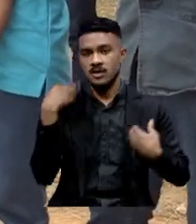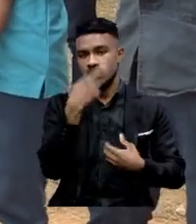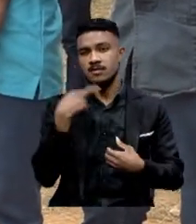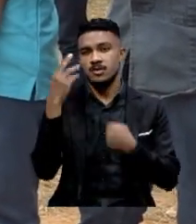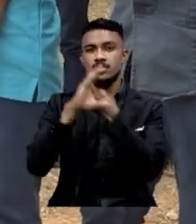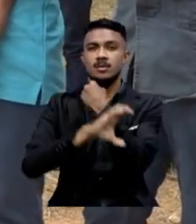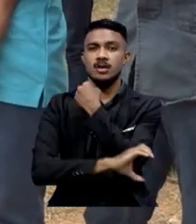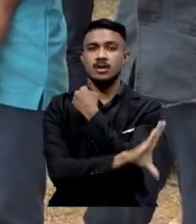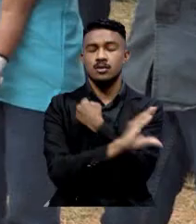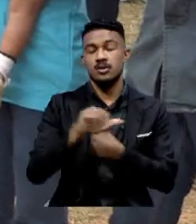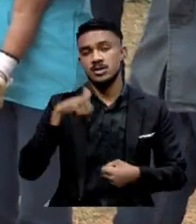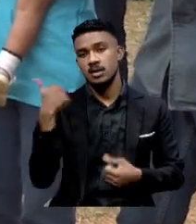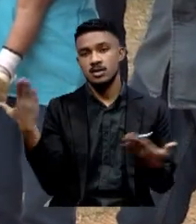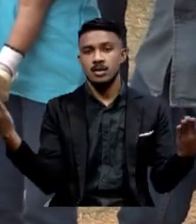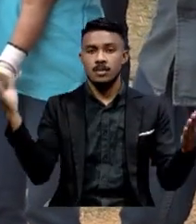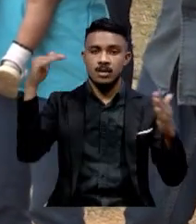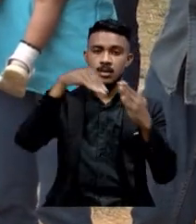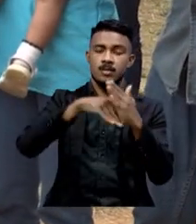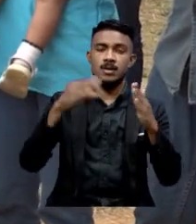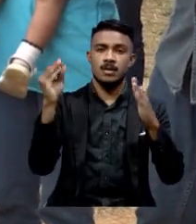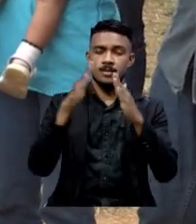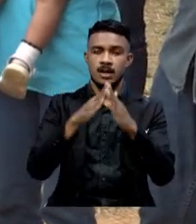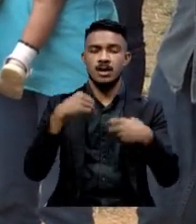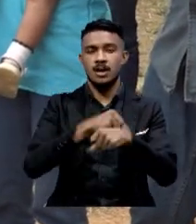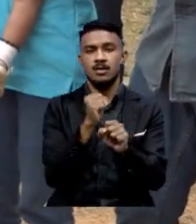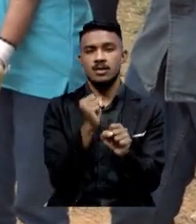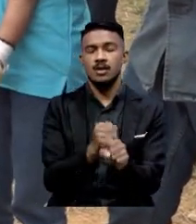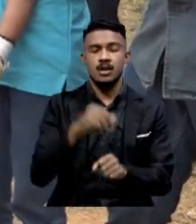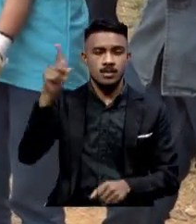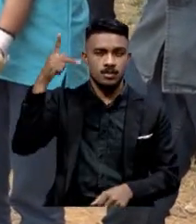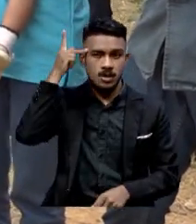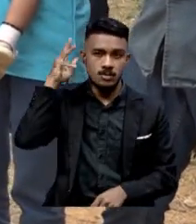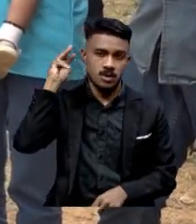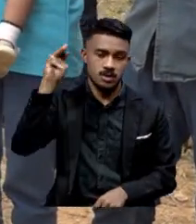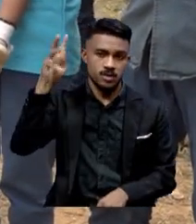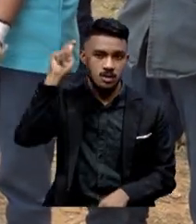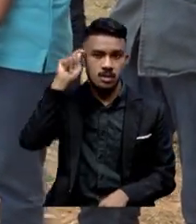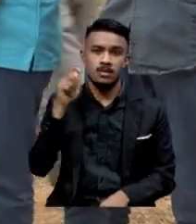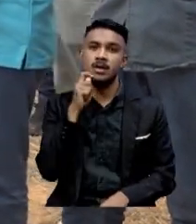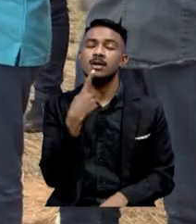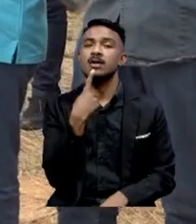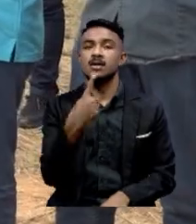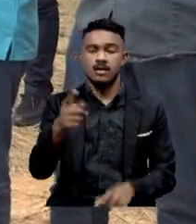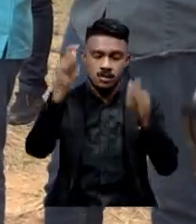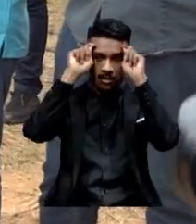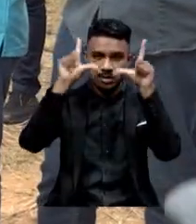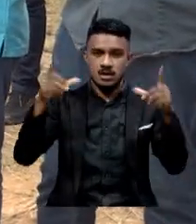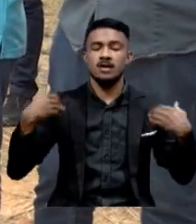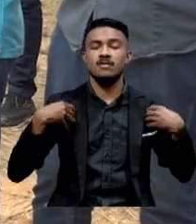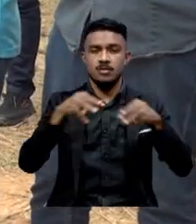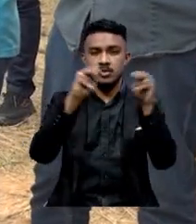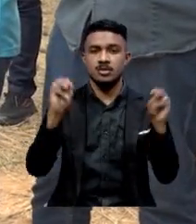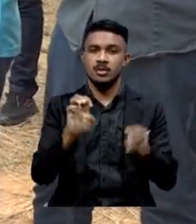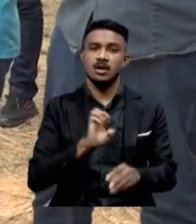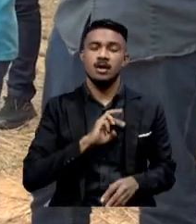batar no boatselo que nebe rai ne bele produz. Primeiro-Ministro Tarumatan Rua Catetem e a Timor-Leste, município Hermera,